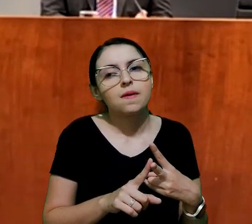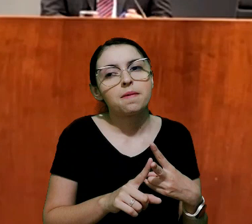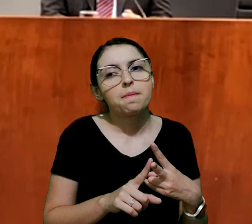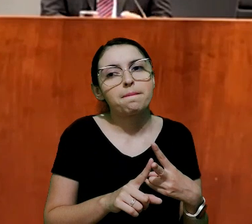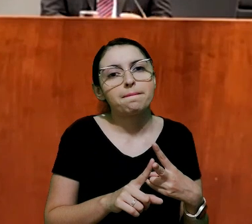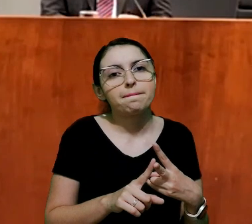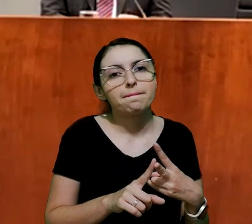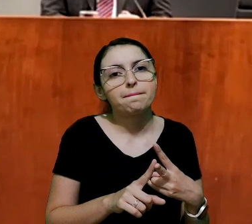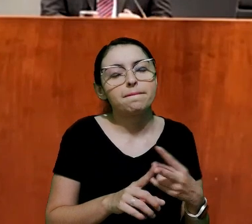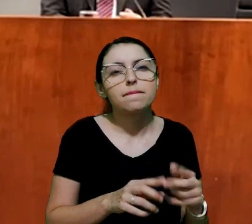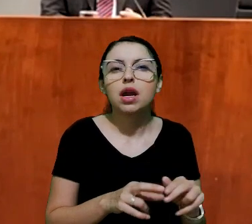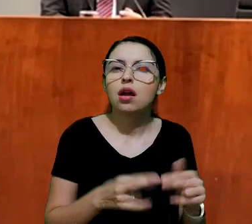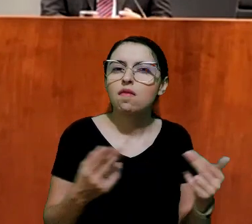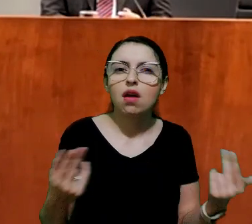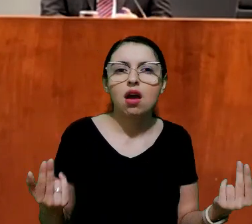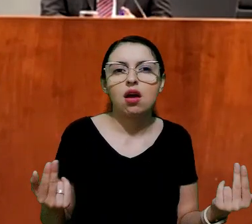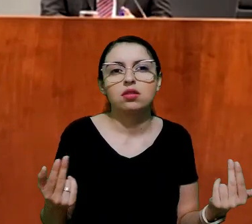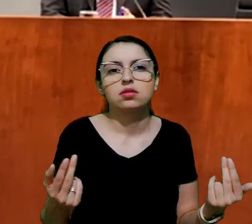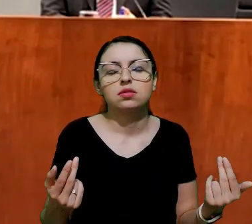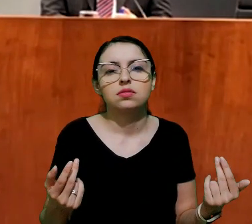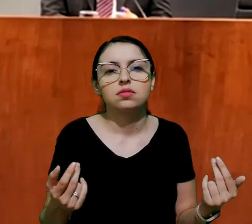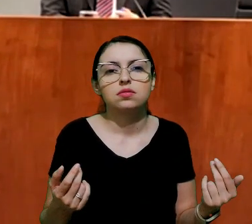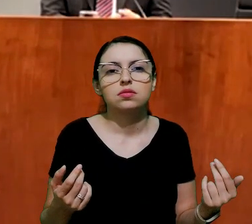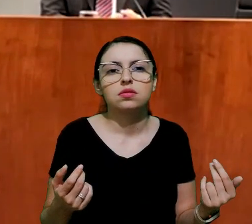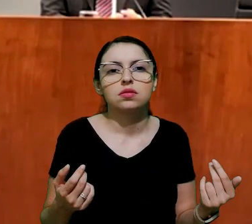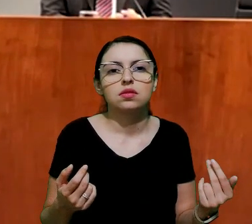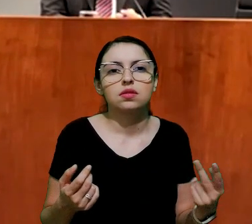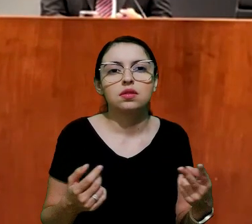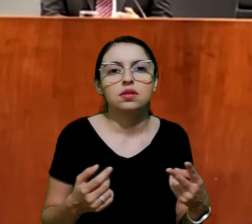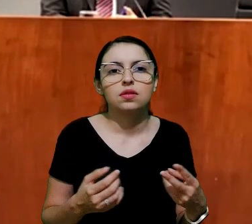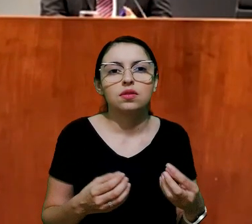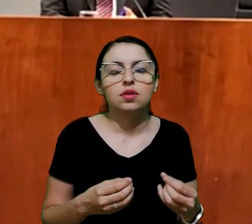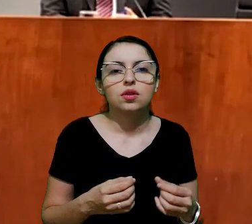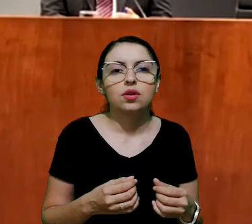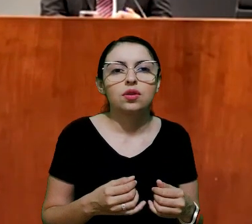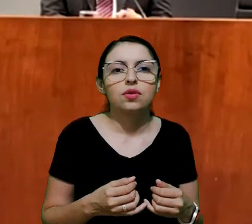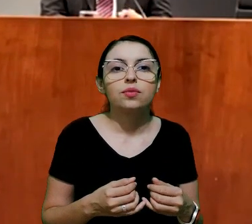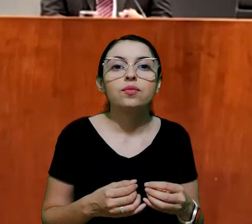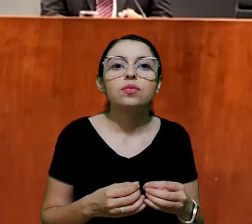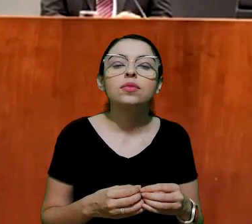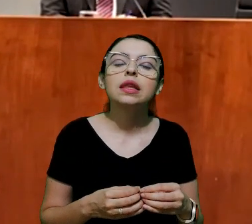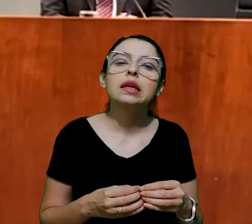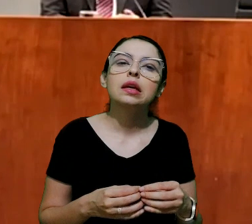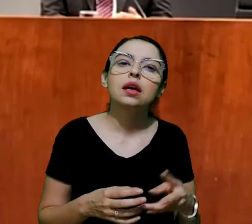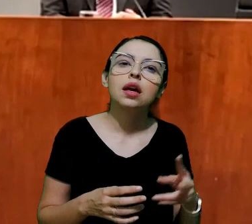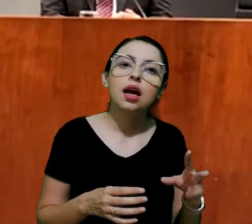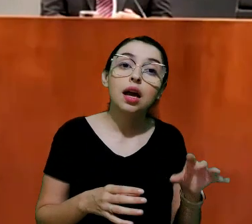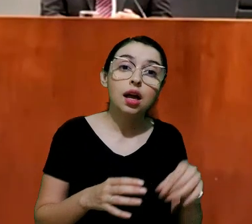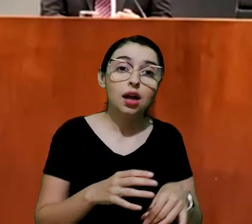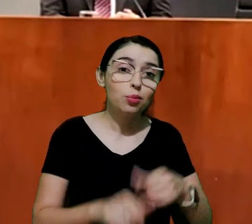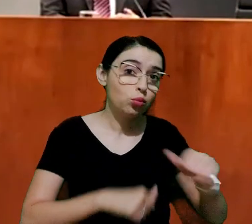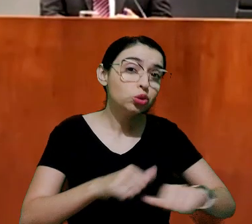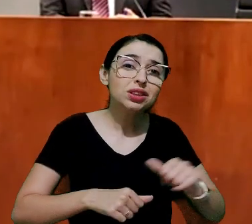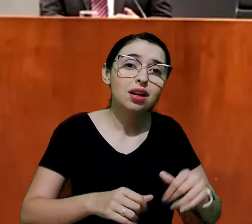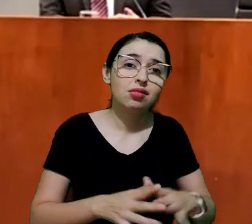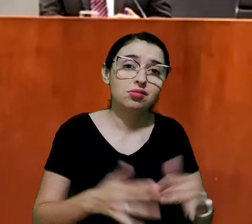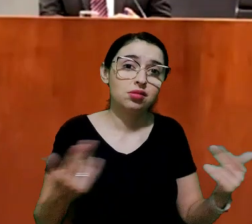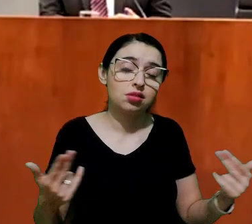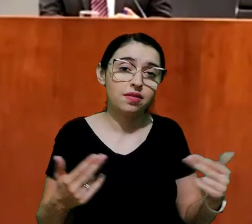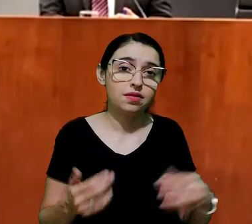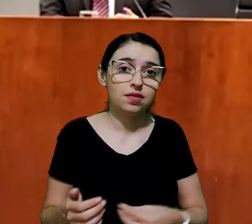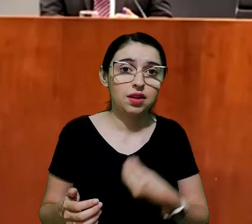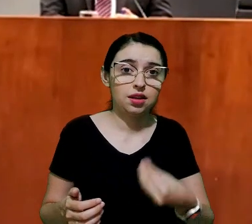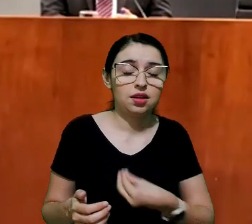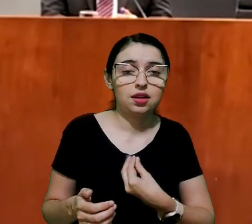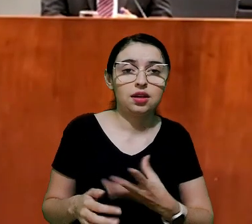na qual se utiliza os meios as técnicas de reprodução humana assistida, ou que o afeto também não esteja presente no